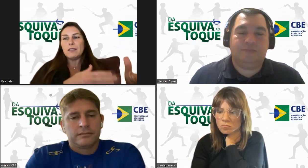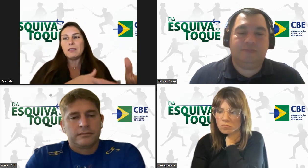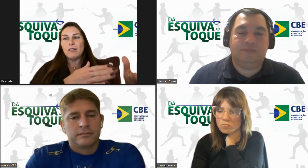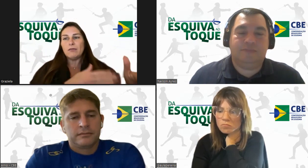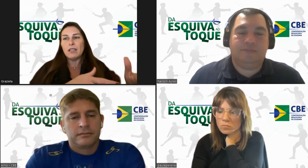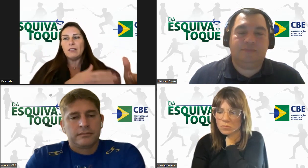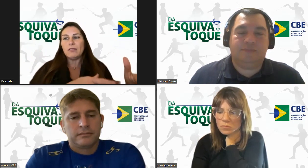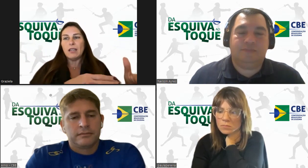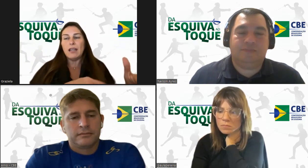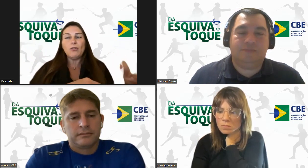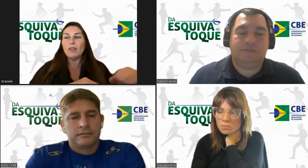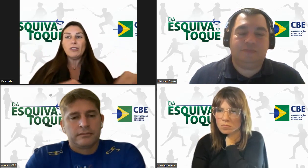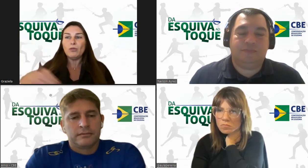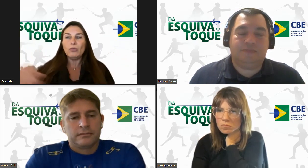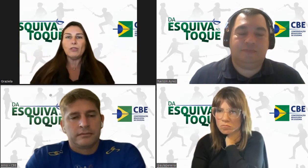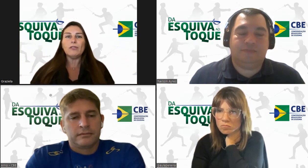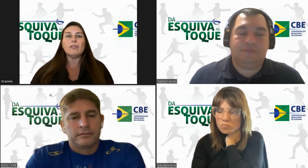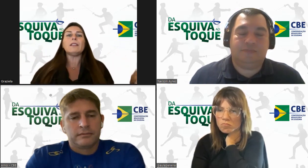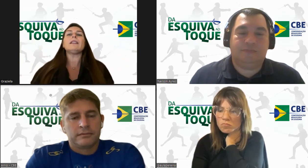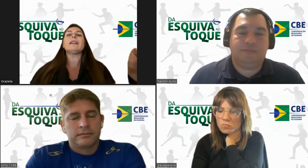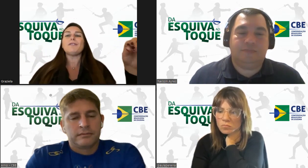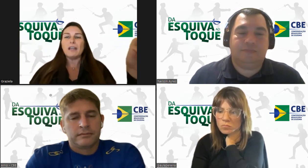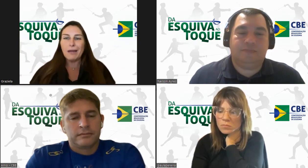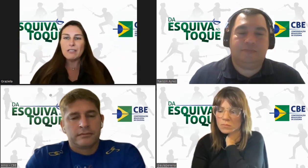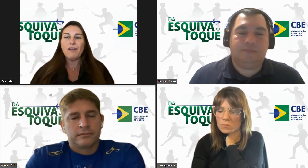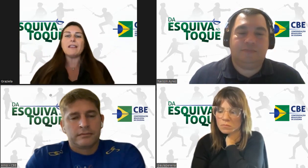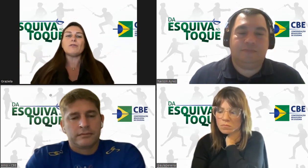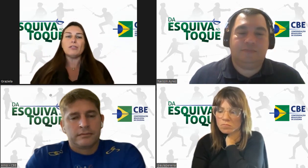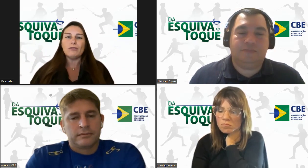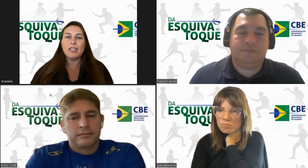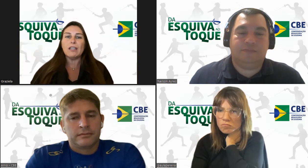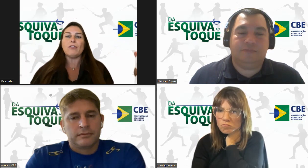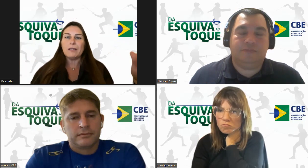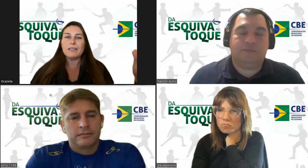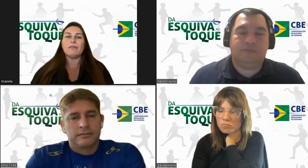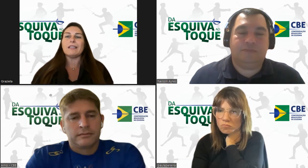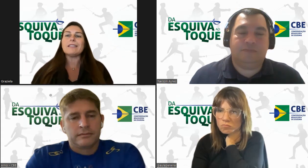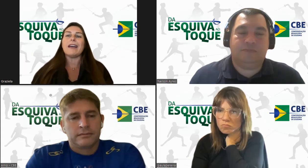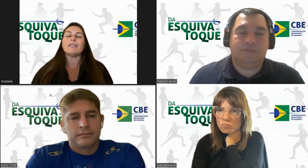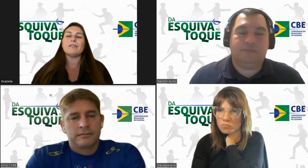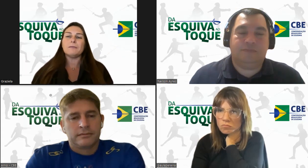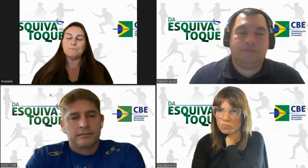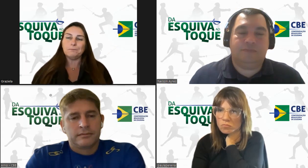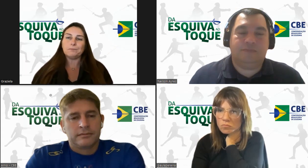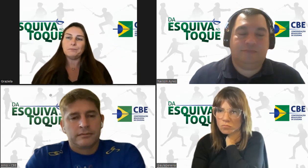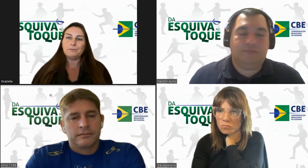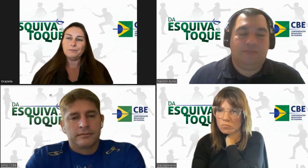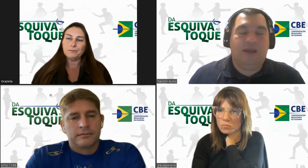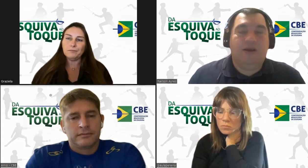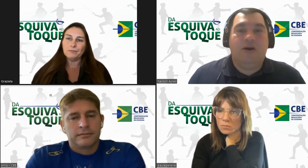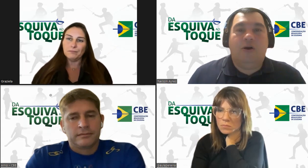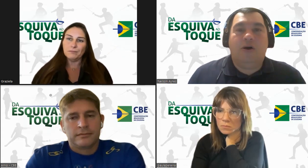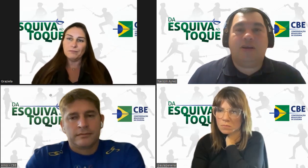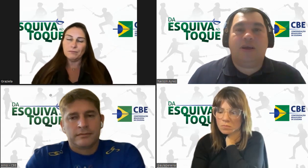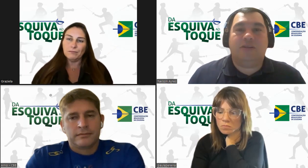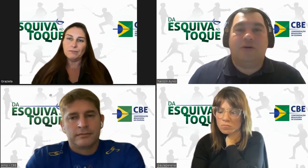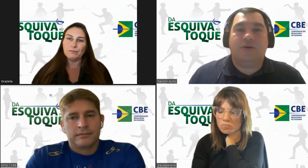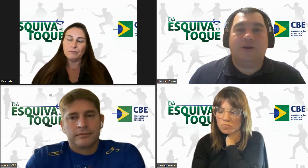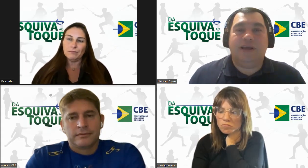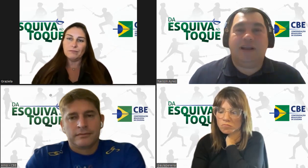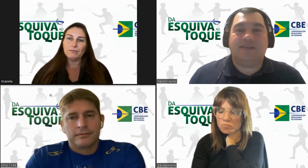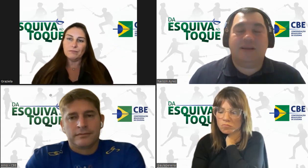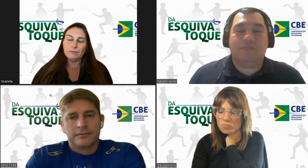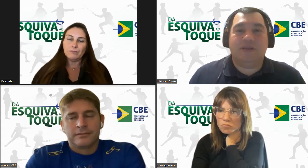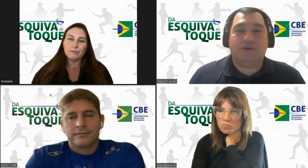repetição é repetição treino treino em tudo e daí fica mais fácil de no dia da competição dar certo Ok